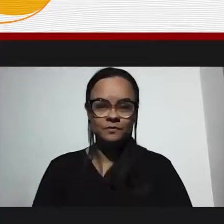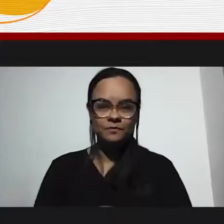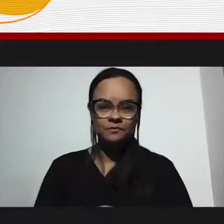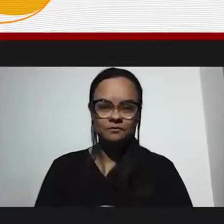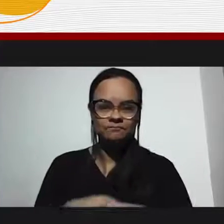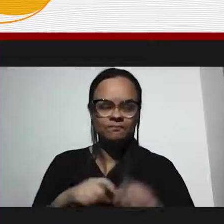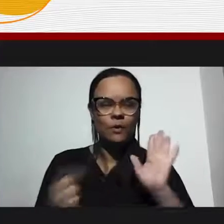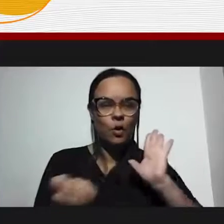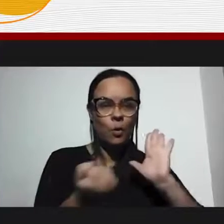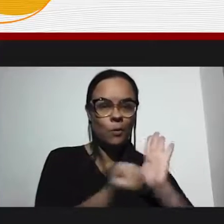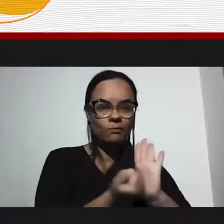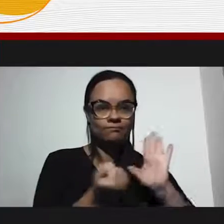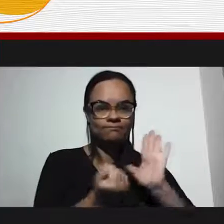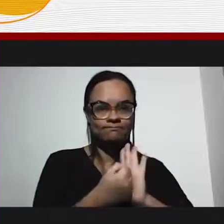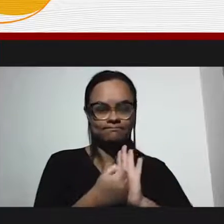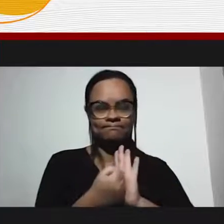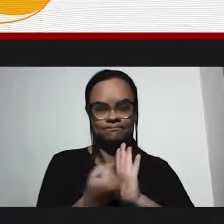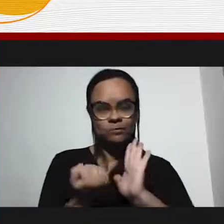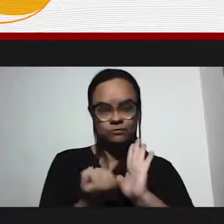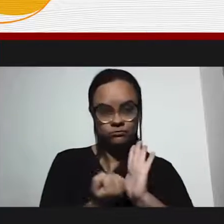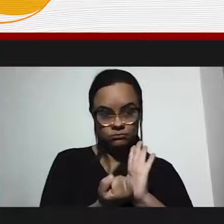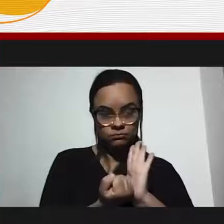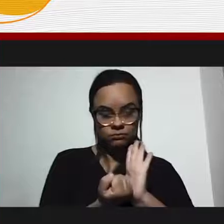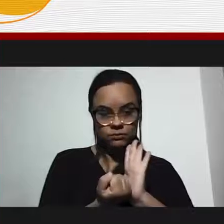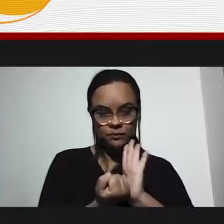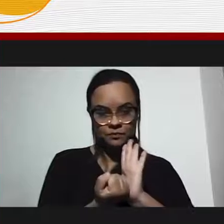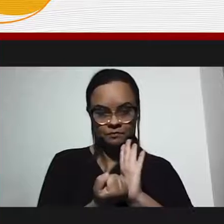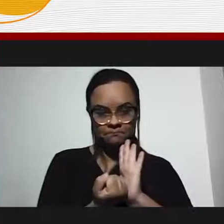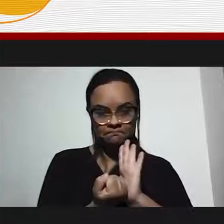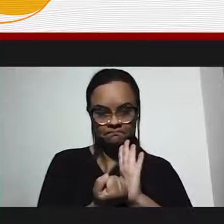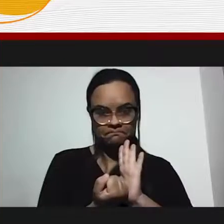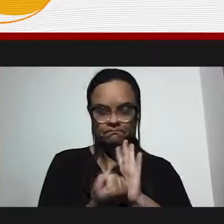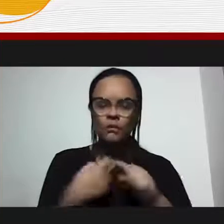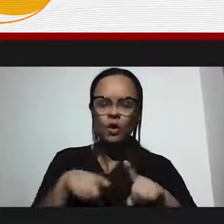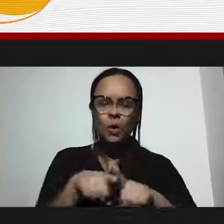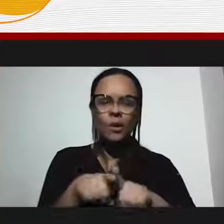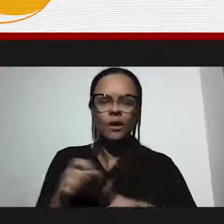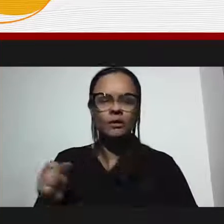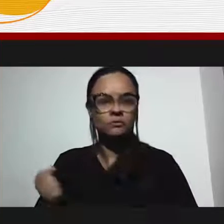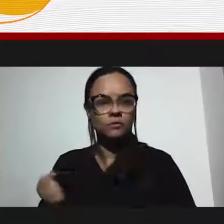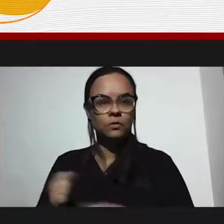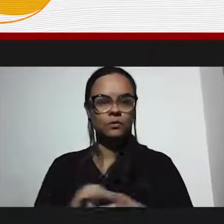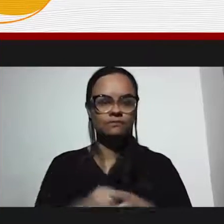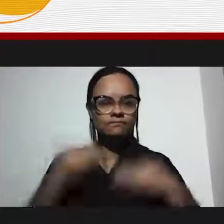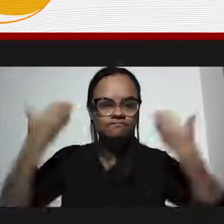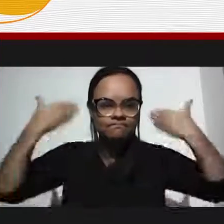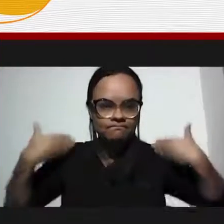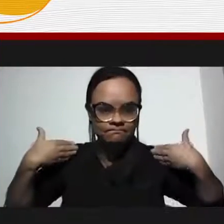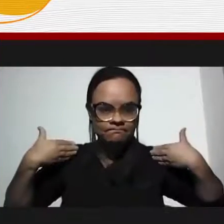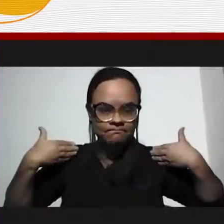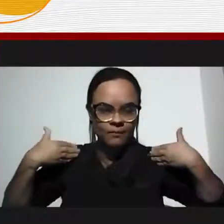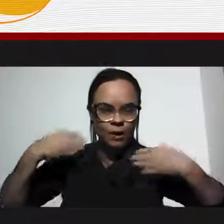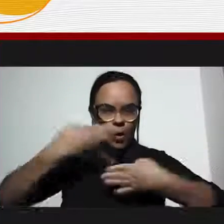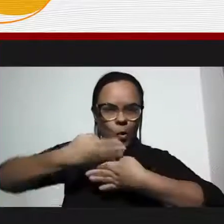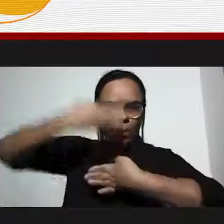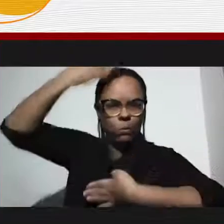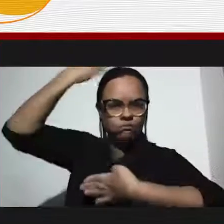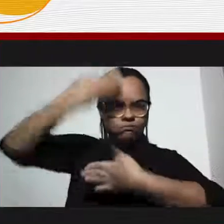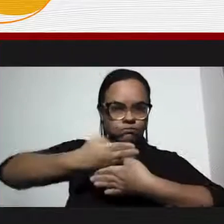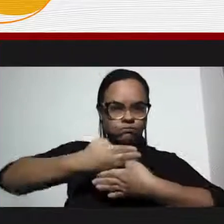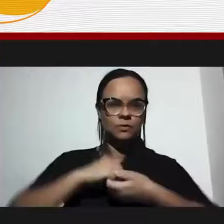logotipo do clube no meu lado direito, uma logo de um patrocinador no lado esquerdo. Atrás de mim tem uma persiana